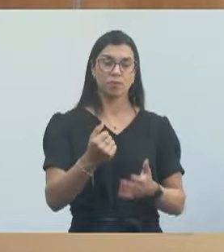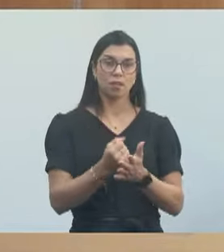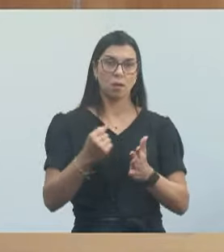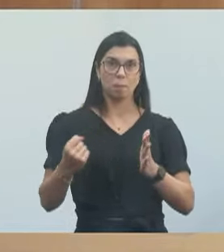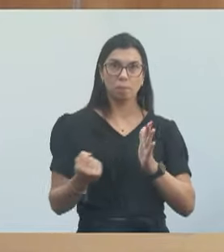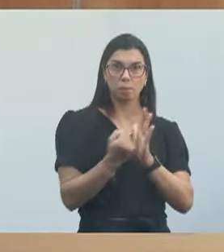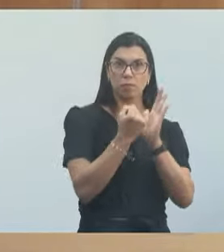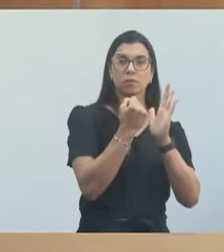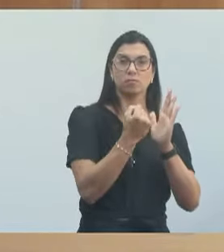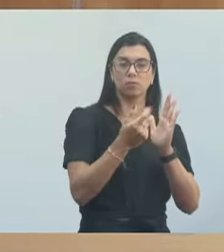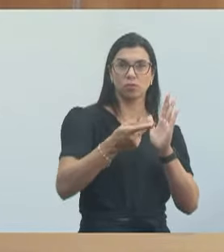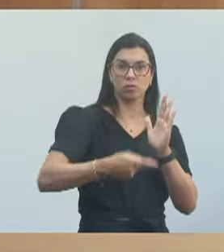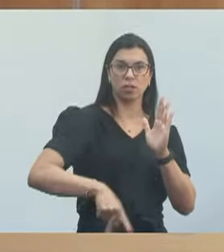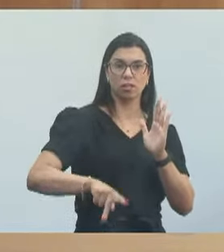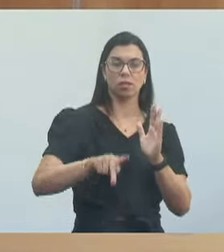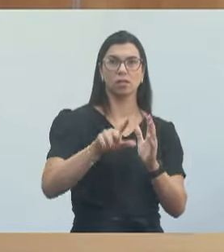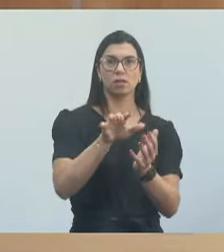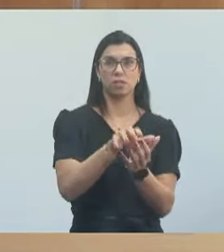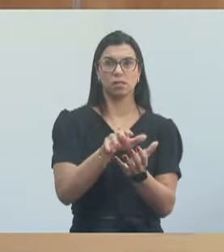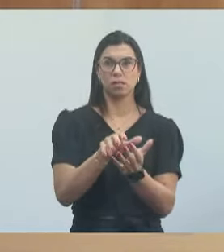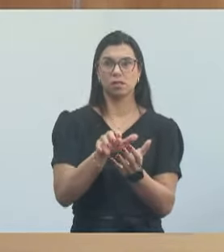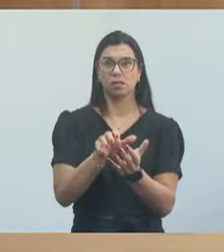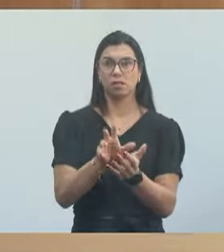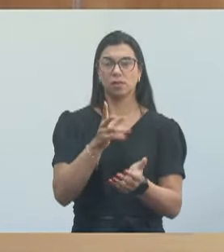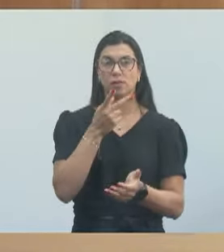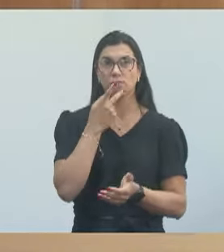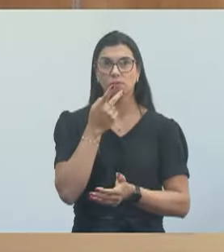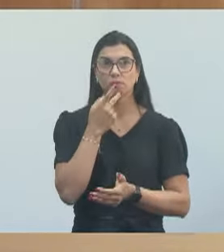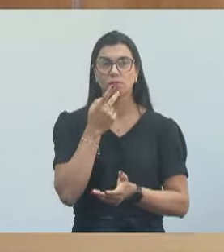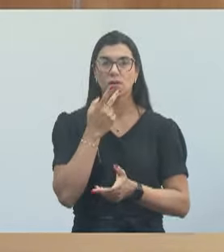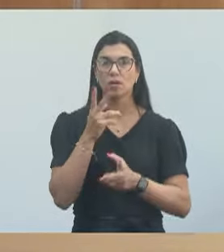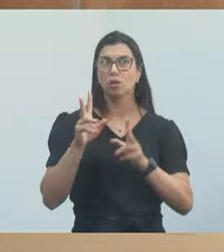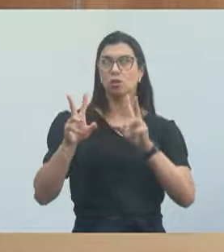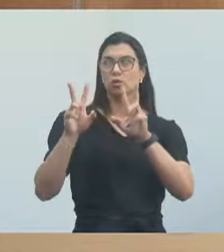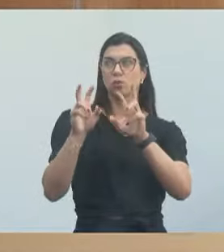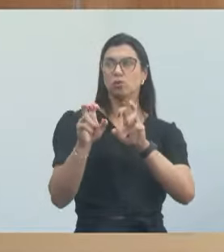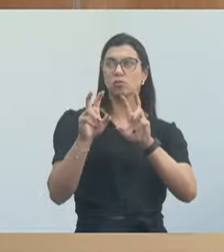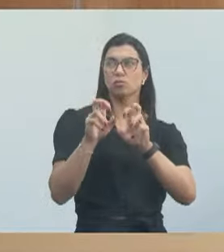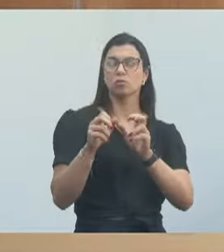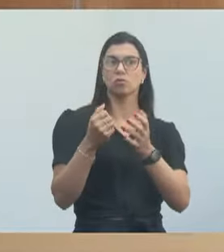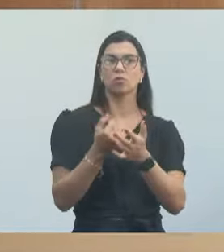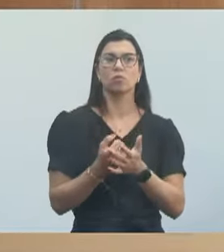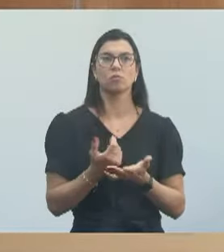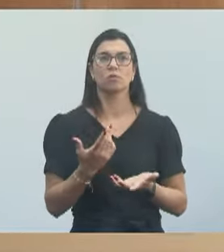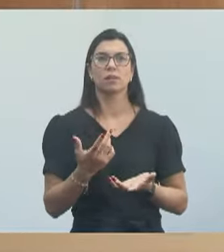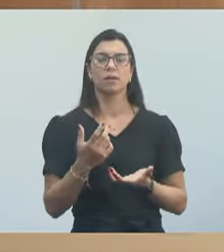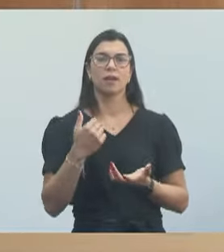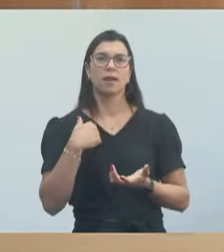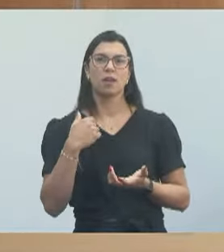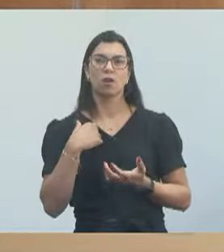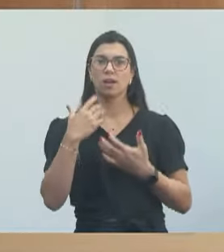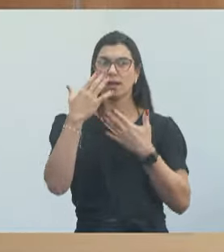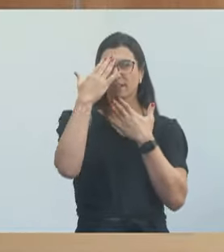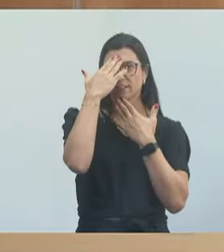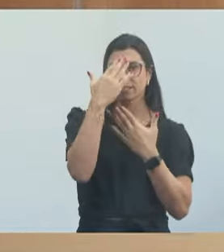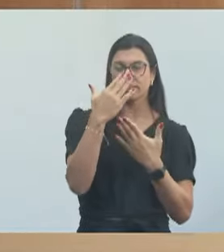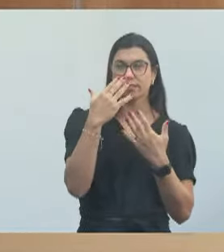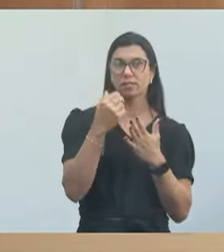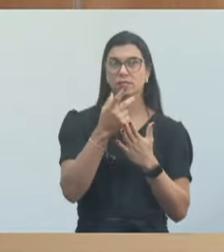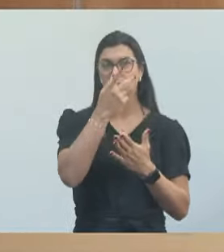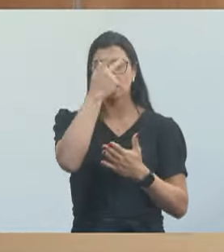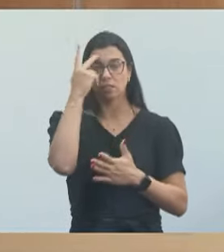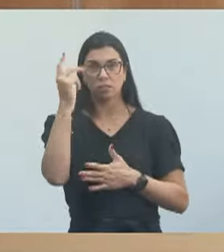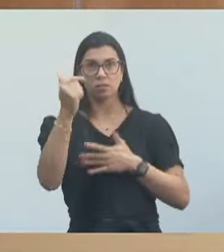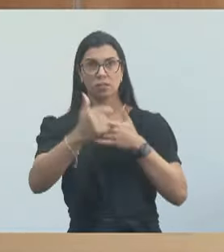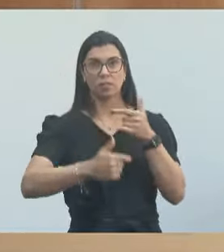do nosso município. Quando eu falo e elogio um servidor público que sai de casa todo dia cedo para